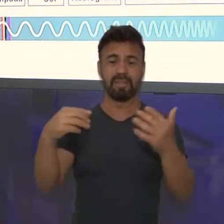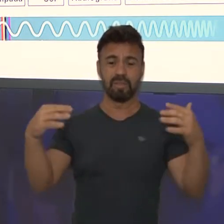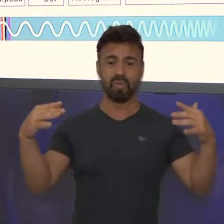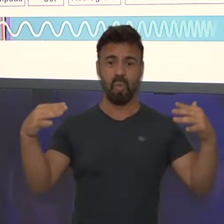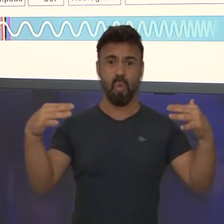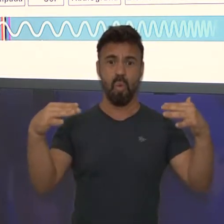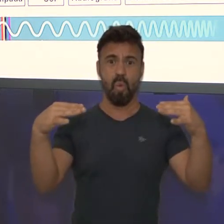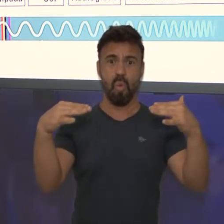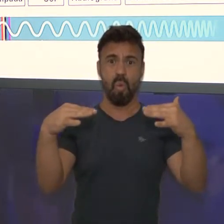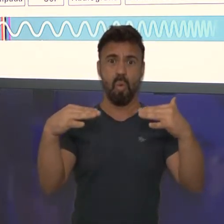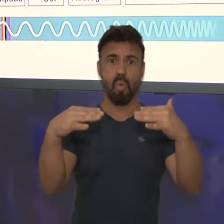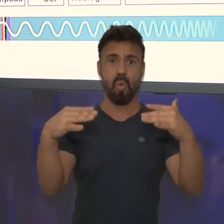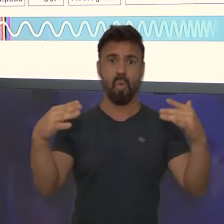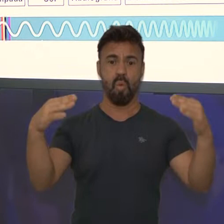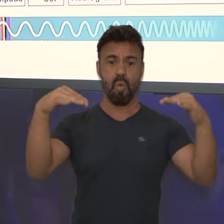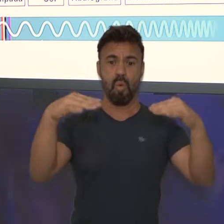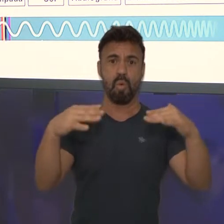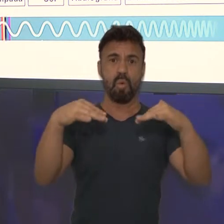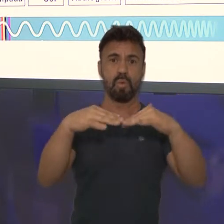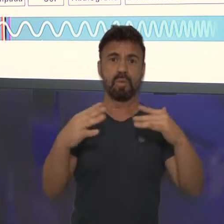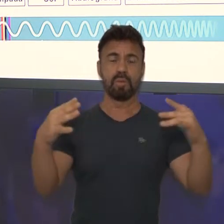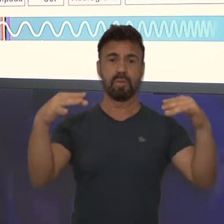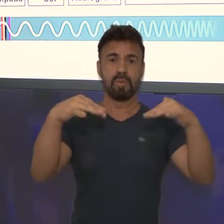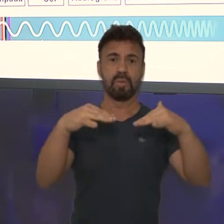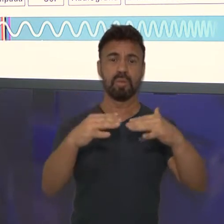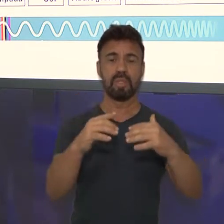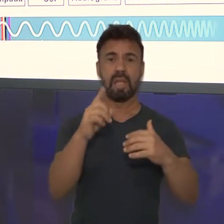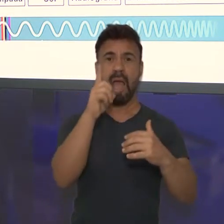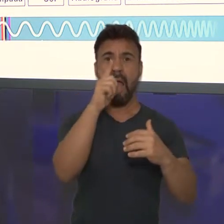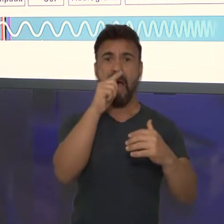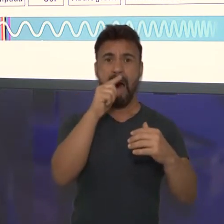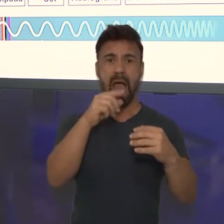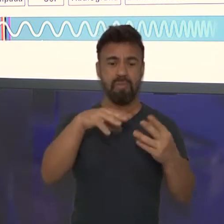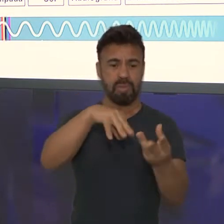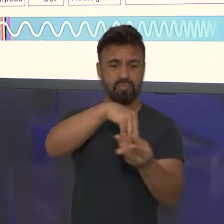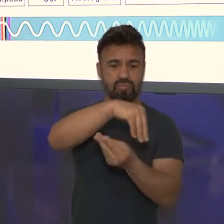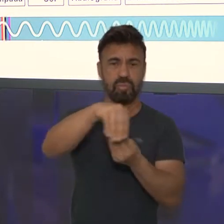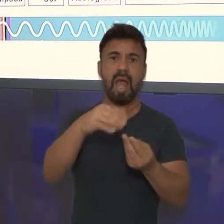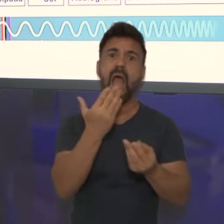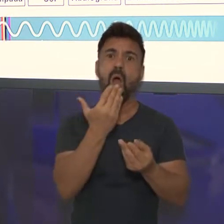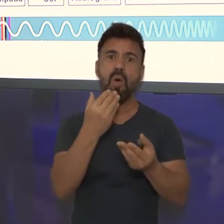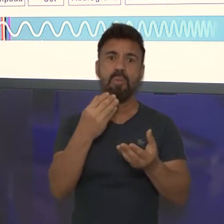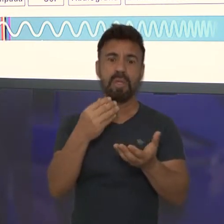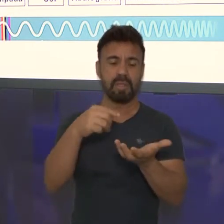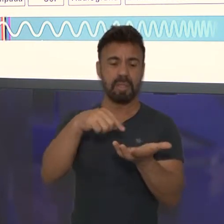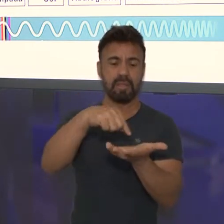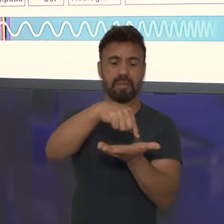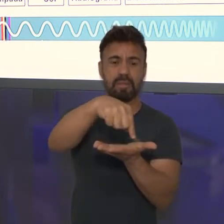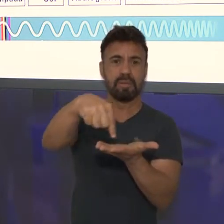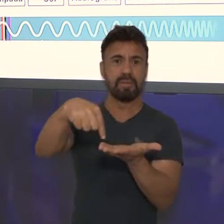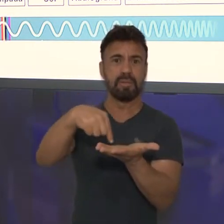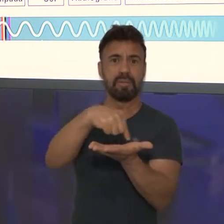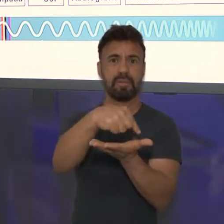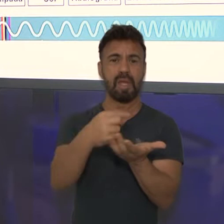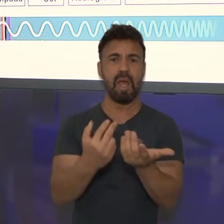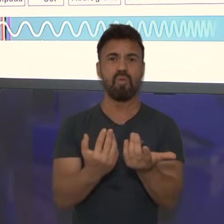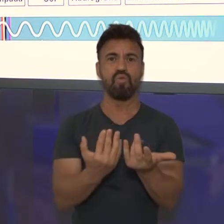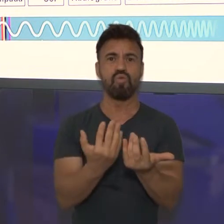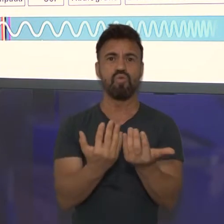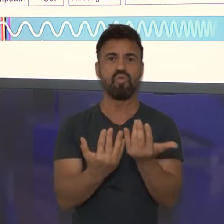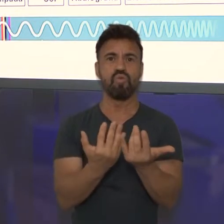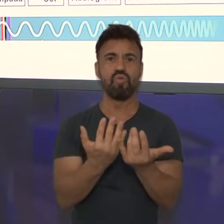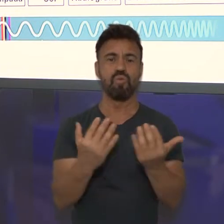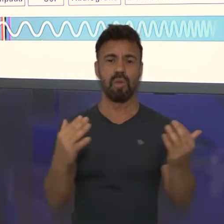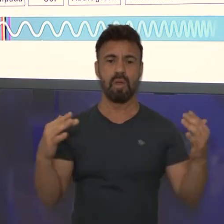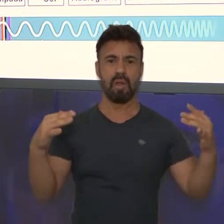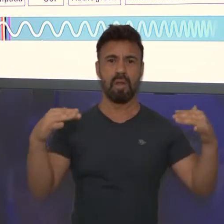elas têm a capacidade de agitar as moléculas de água no alimento, fazendo com que eles entrem no estado de fervura. Logo